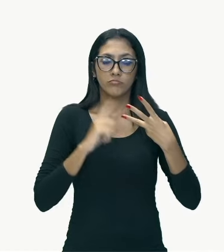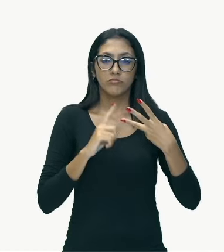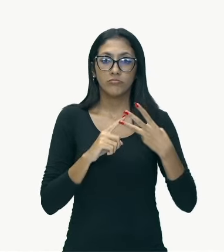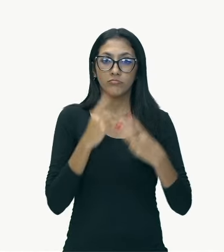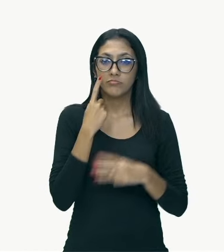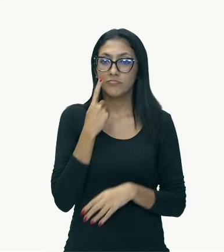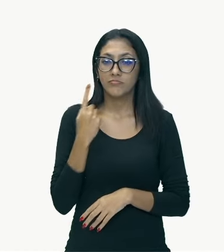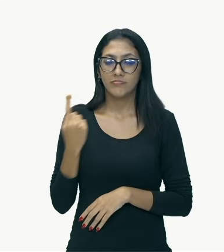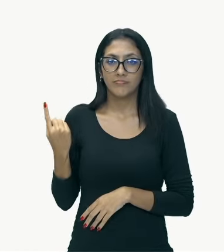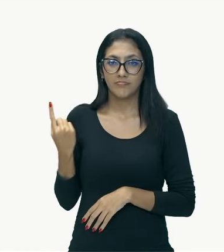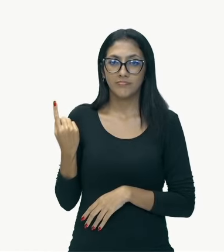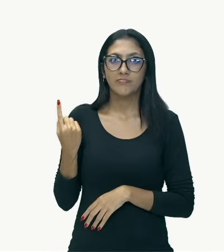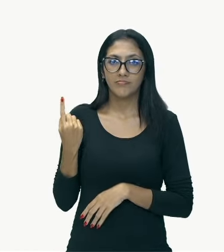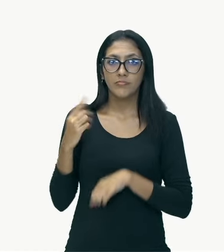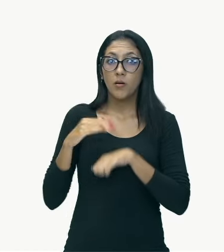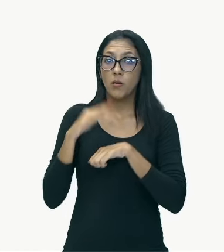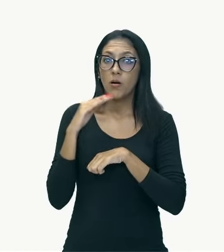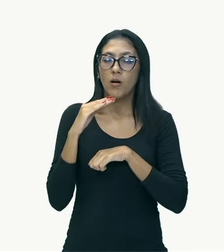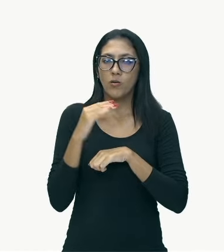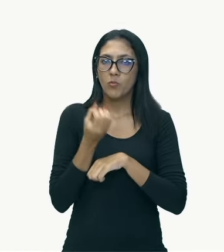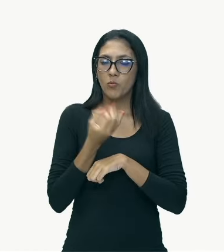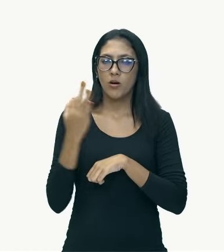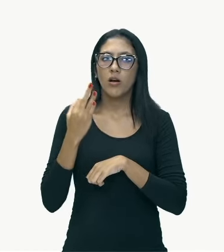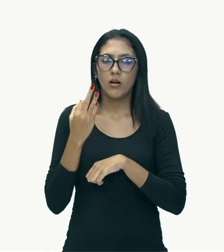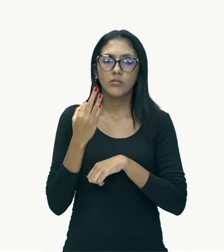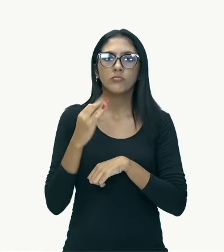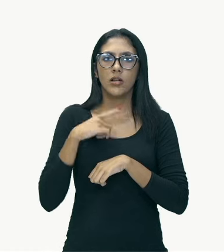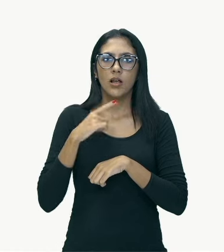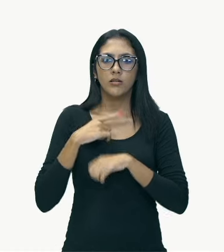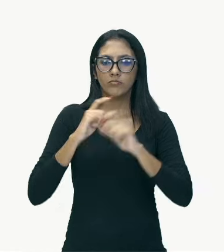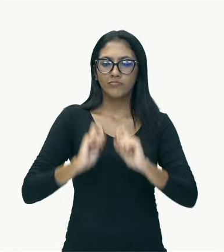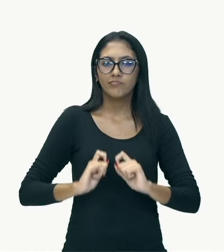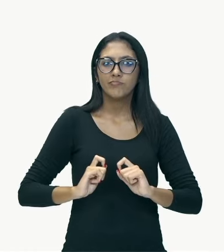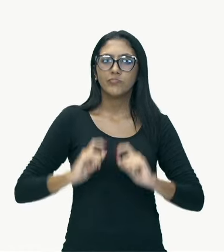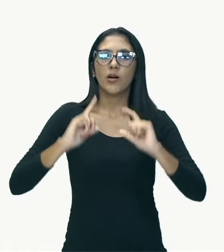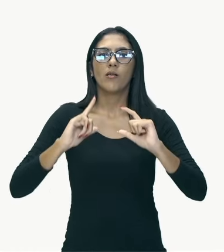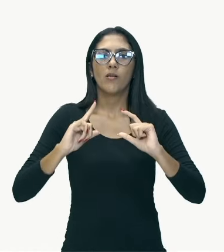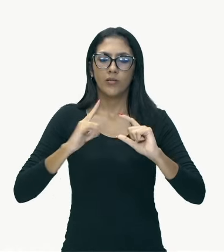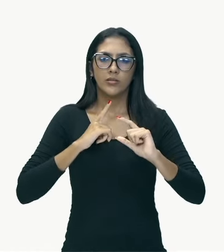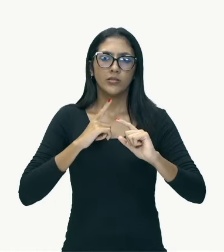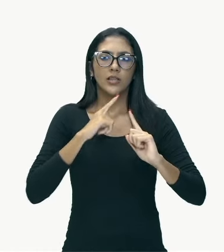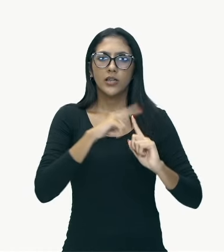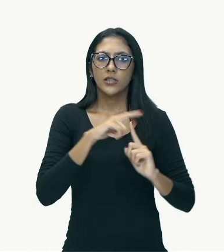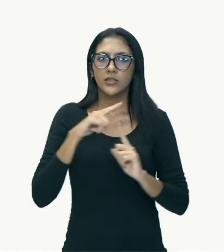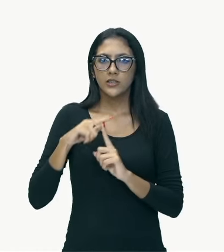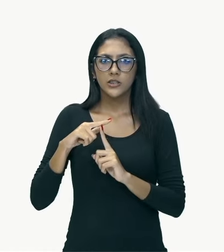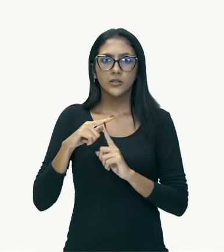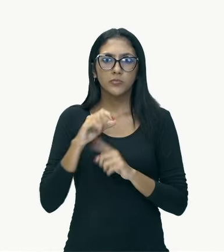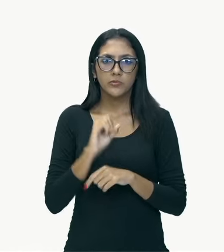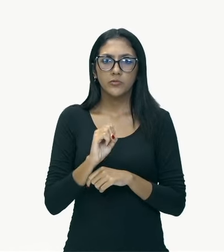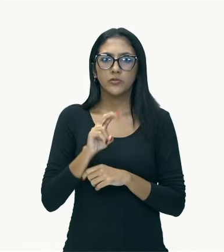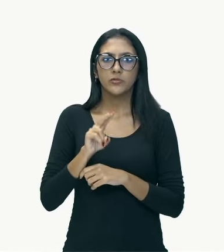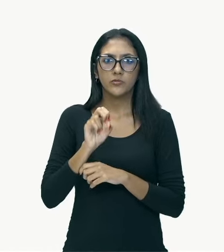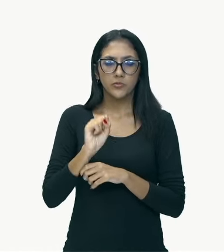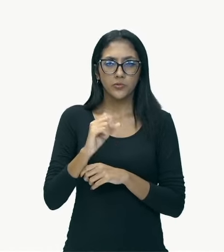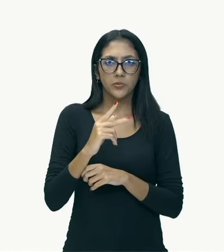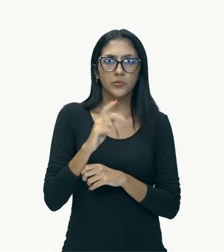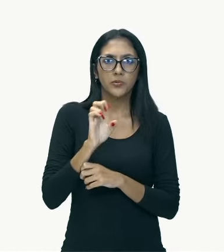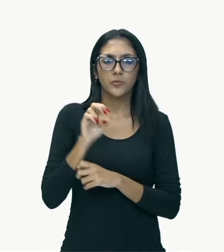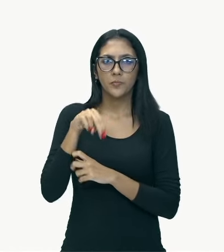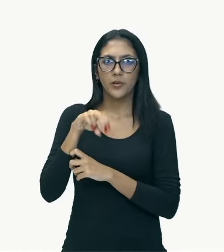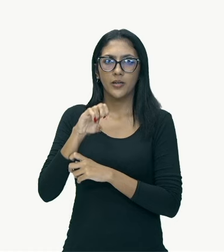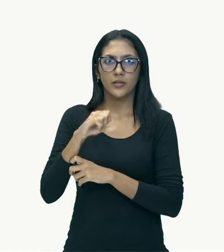está acima de 1000 nanômetros, observem aí que eu tenho uma